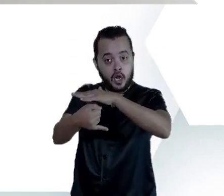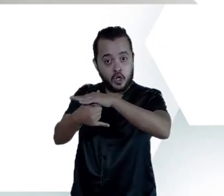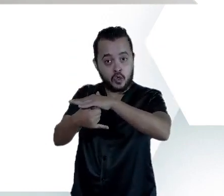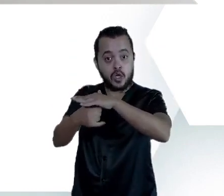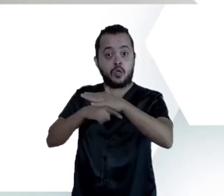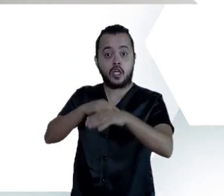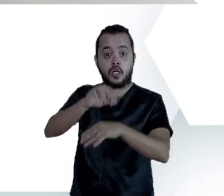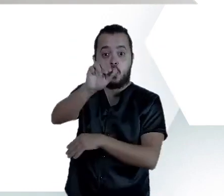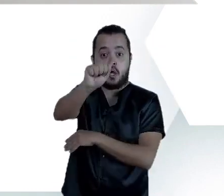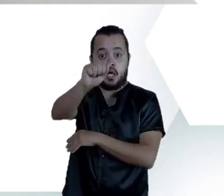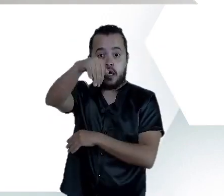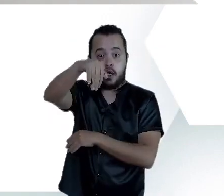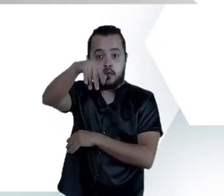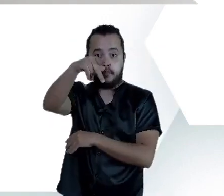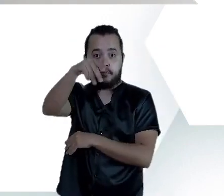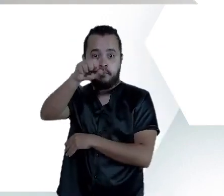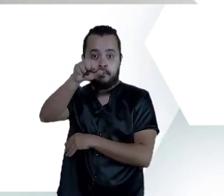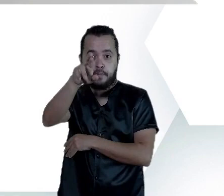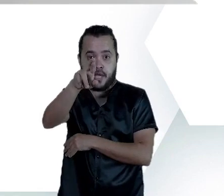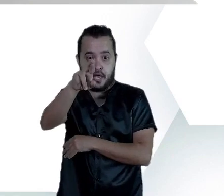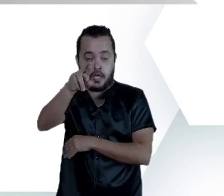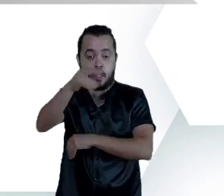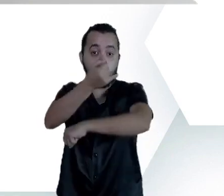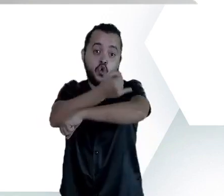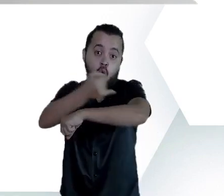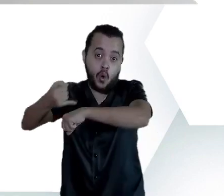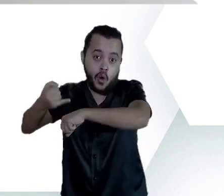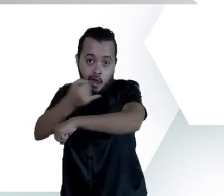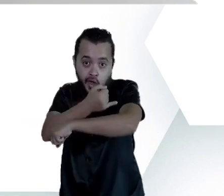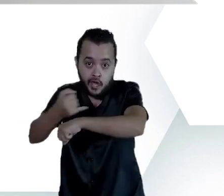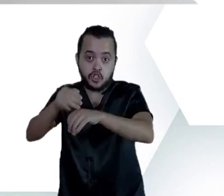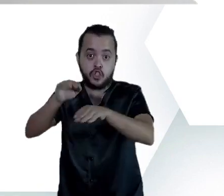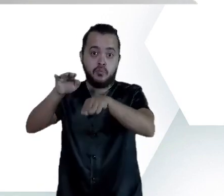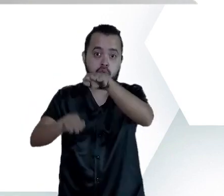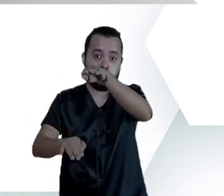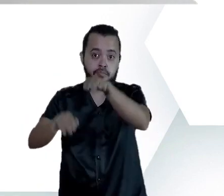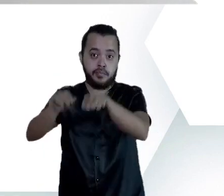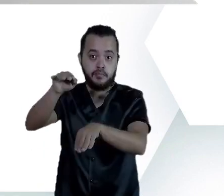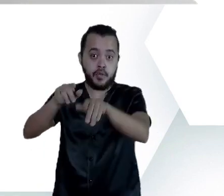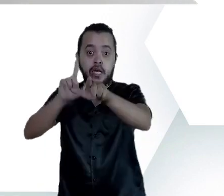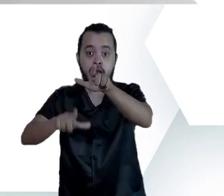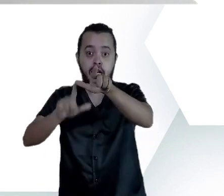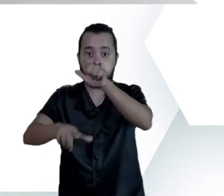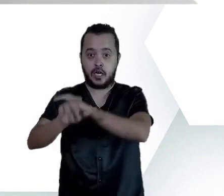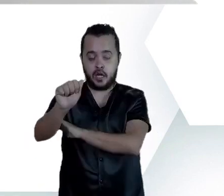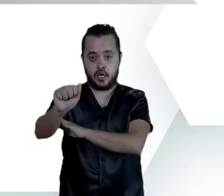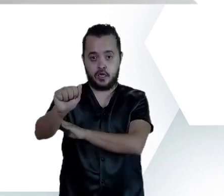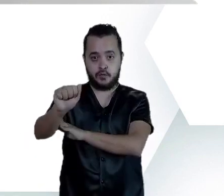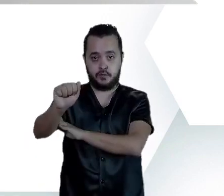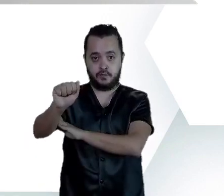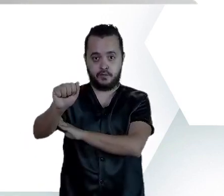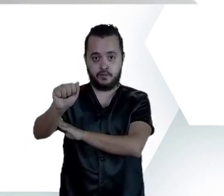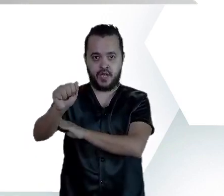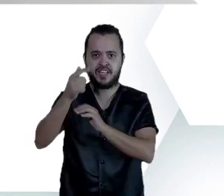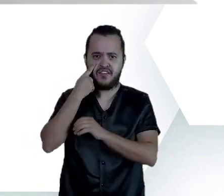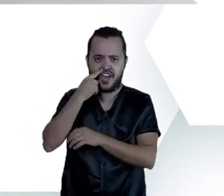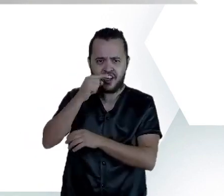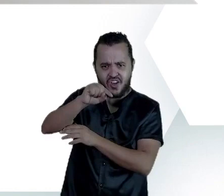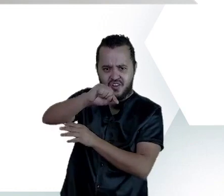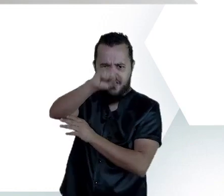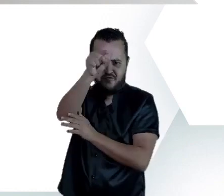parte de ampere, tá, de corrente alternada. Então tá aqui representado pela letra A, tá? E essa onda